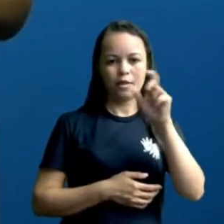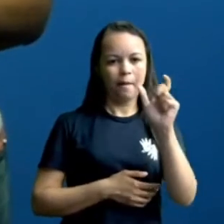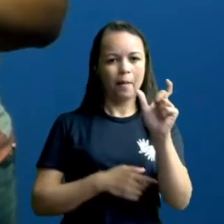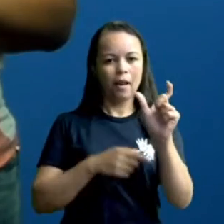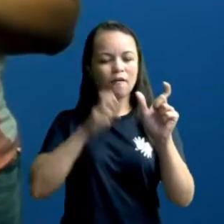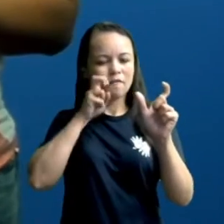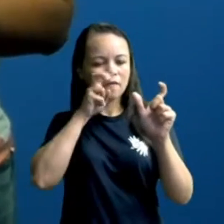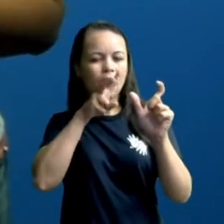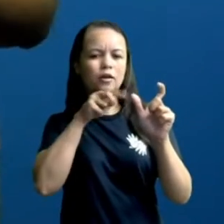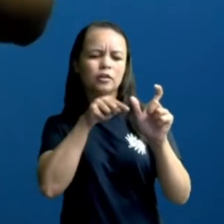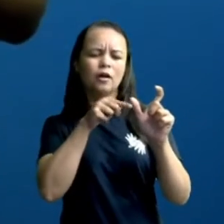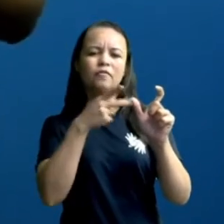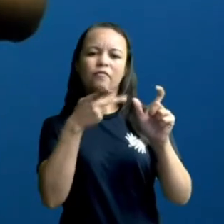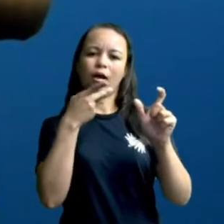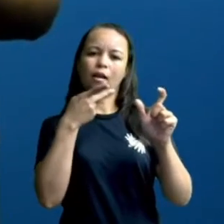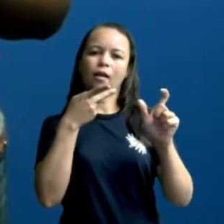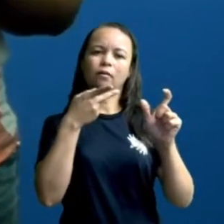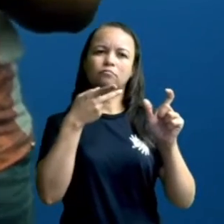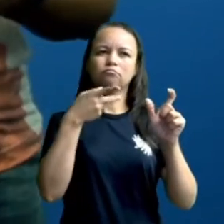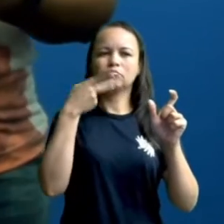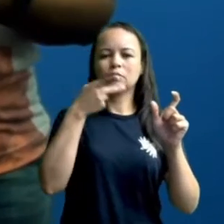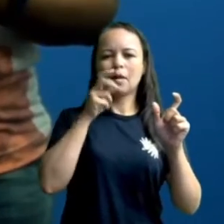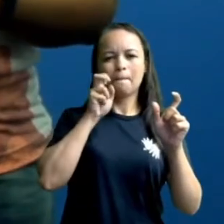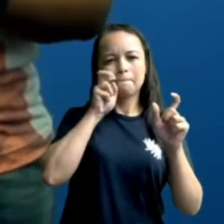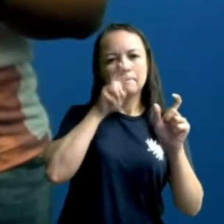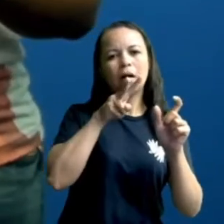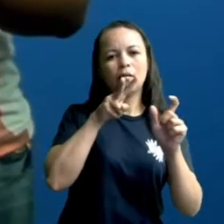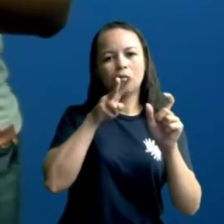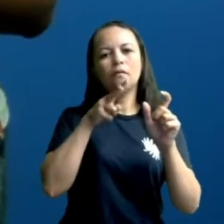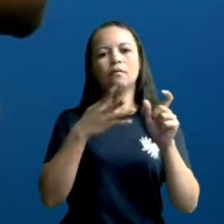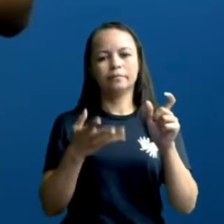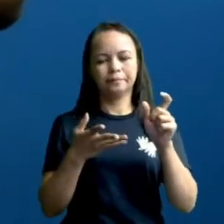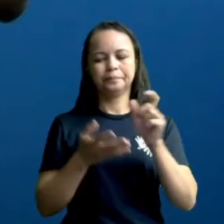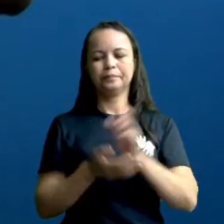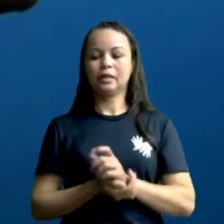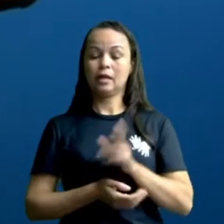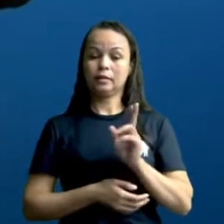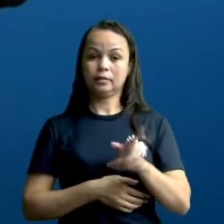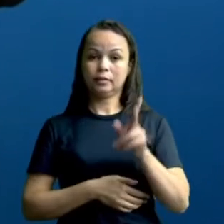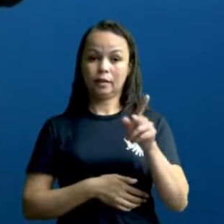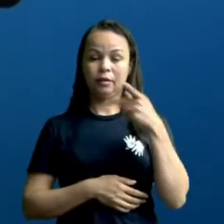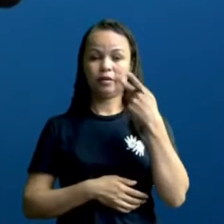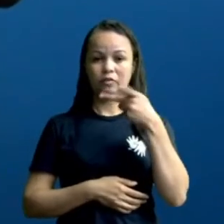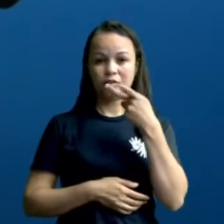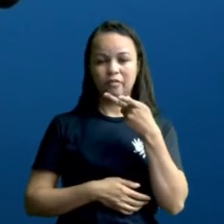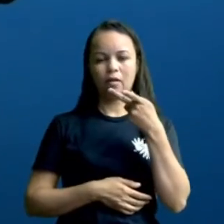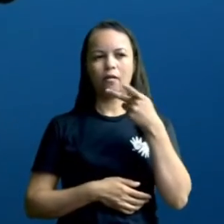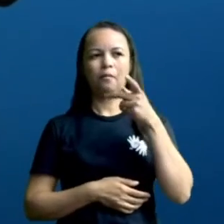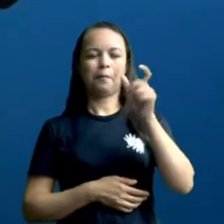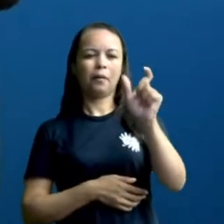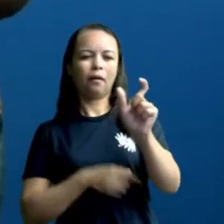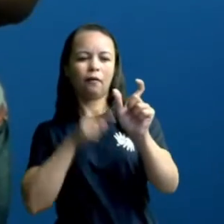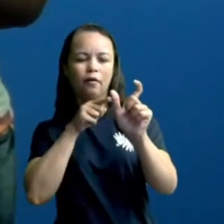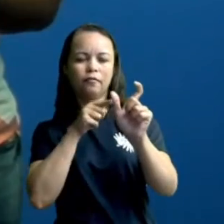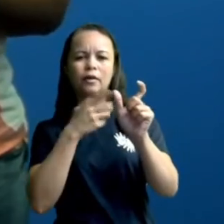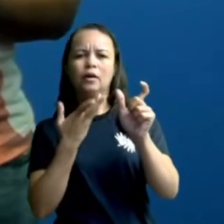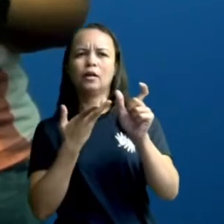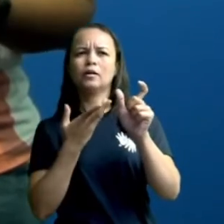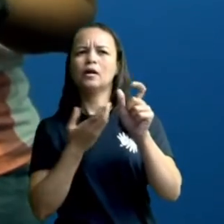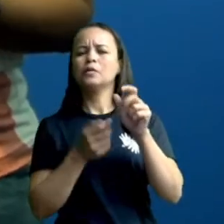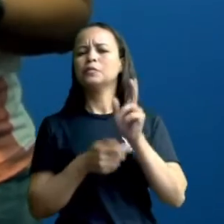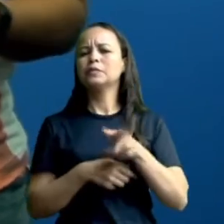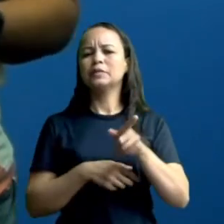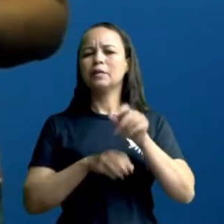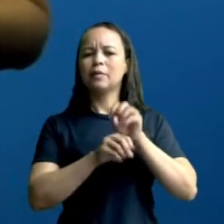gente pronuncia de maneira mais forte, certo? Então, sempre que você pronunciar uma palavra, eu sempre ensino aos